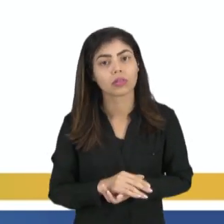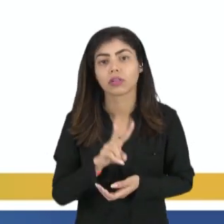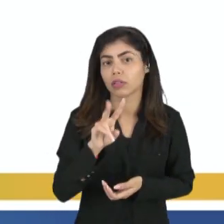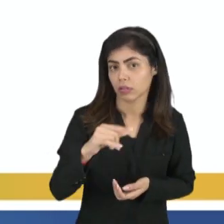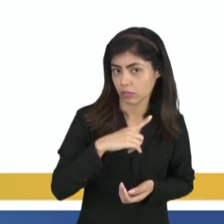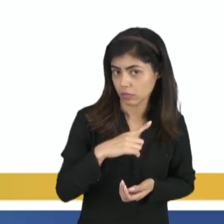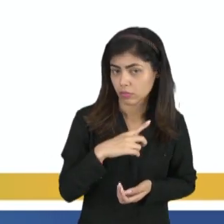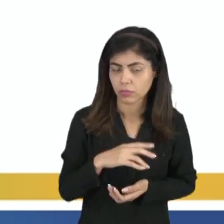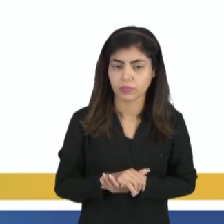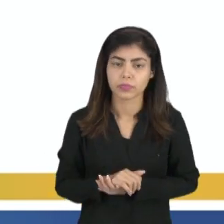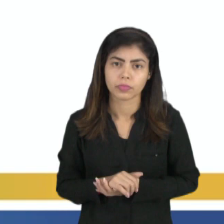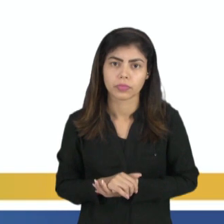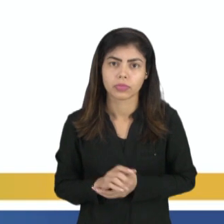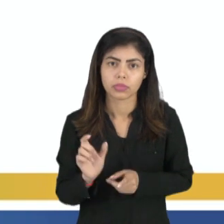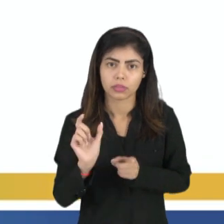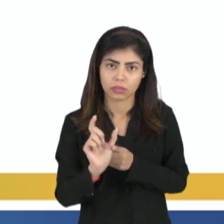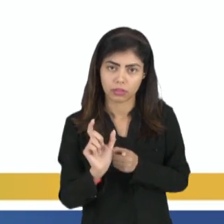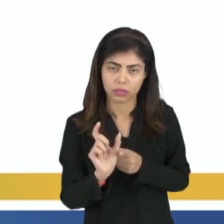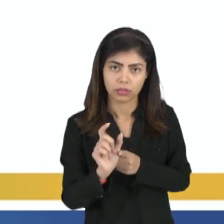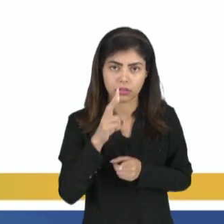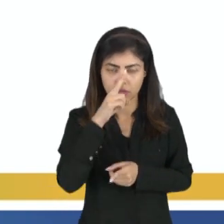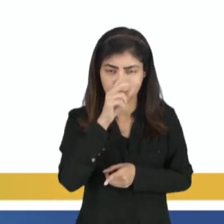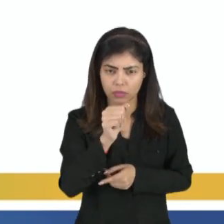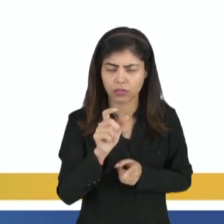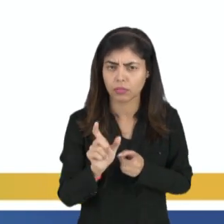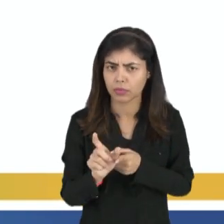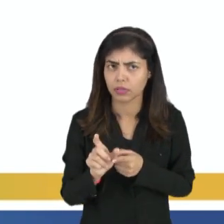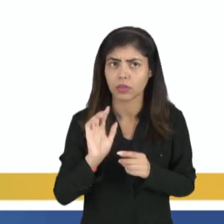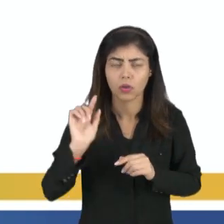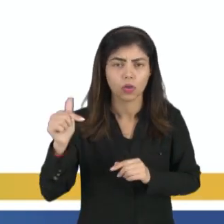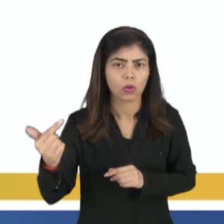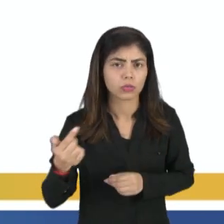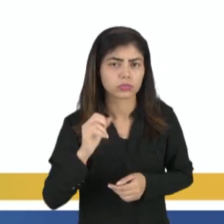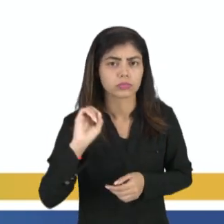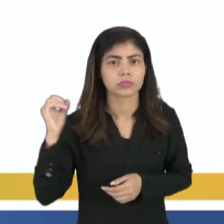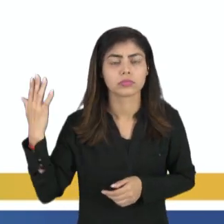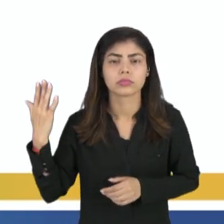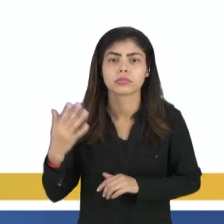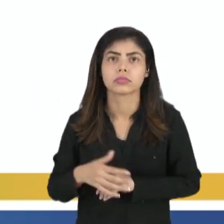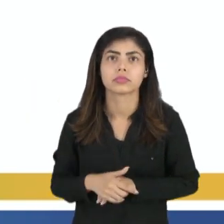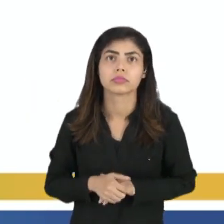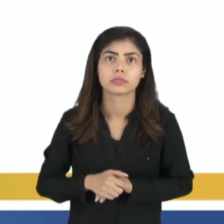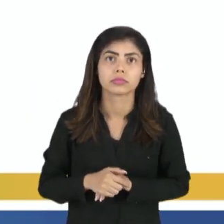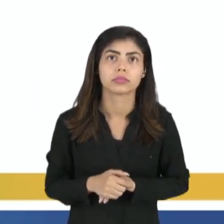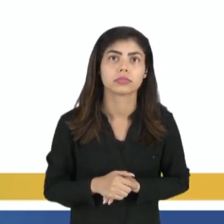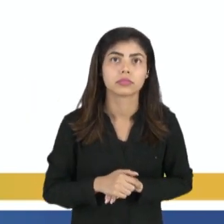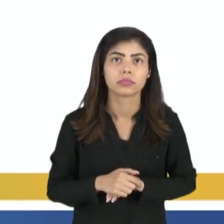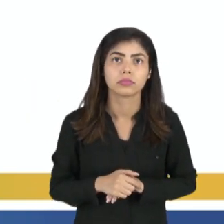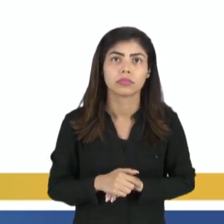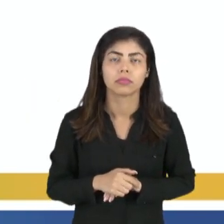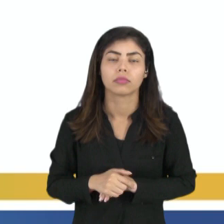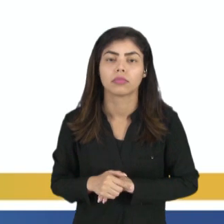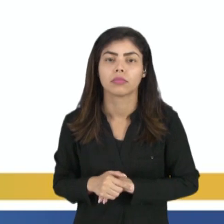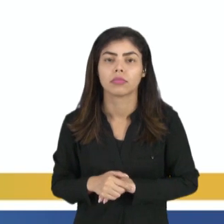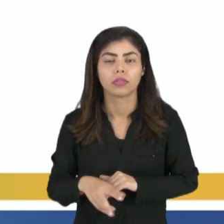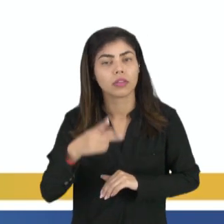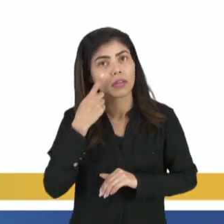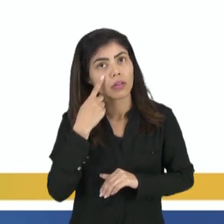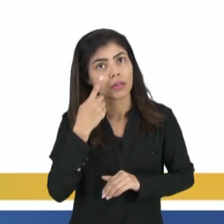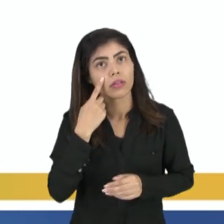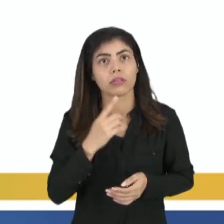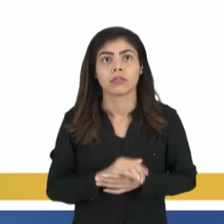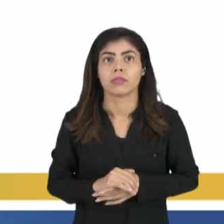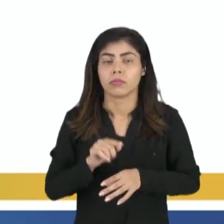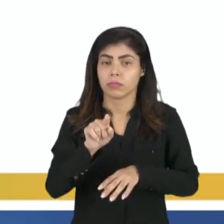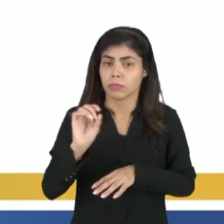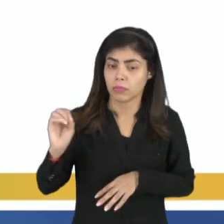ela é a sílaba tônica da palavra agora vamos observar outros casos e olha veja